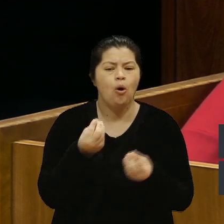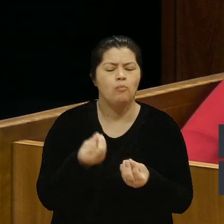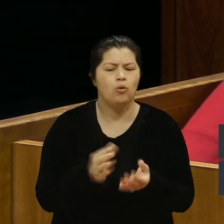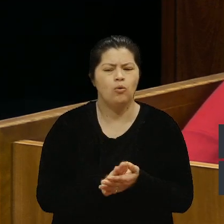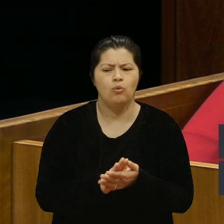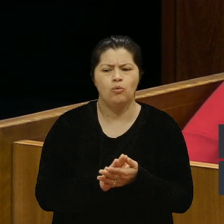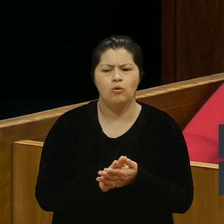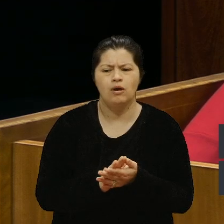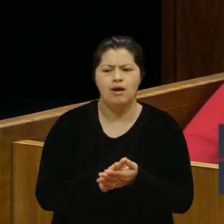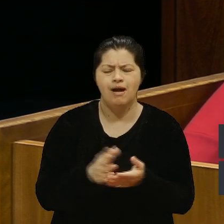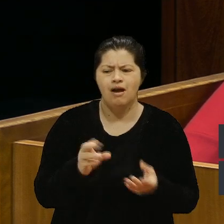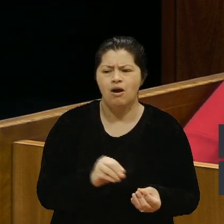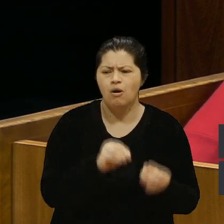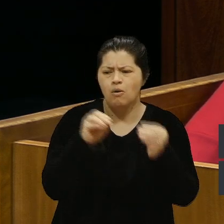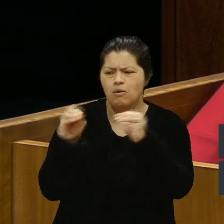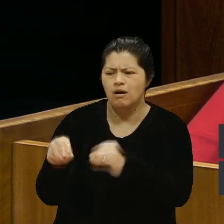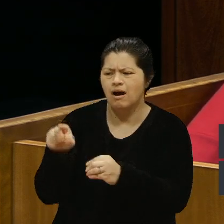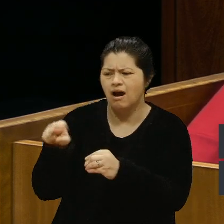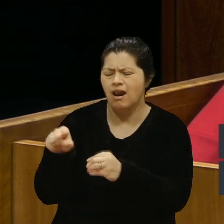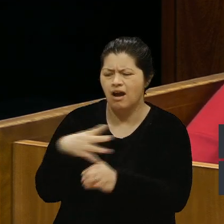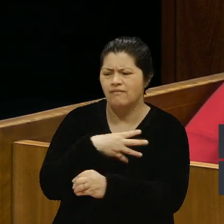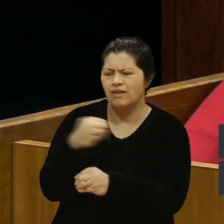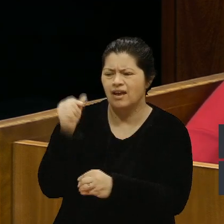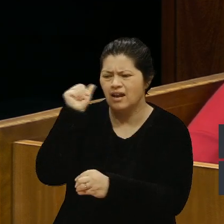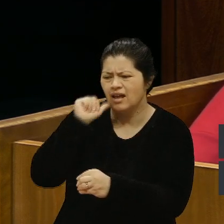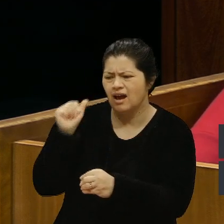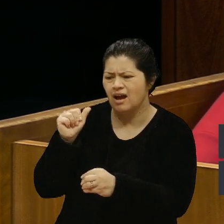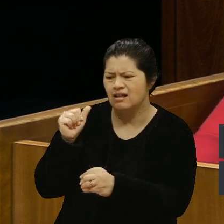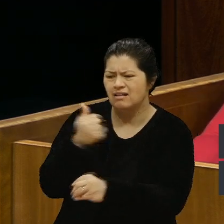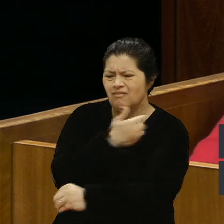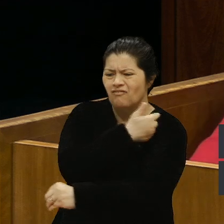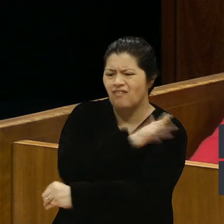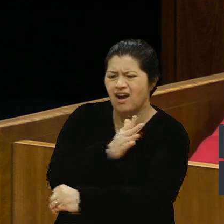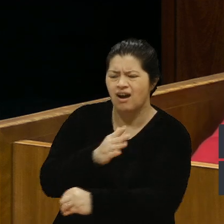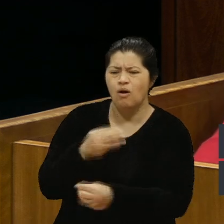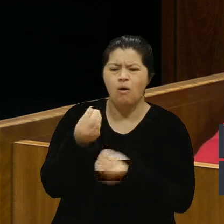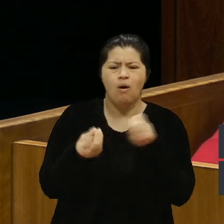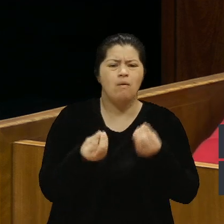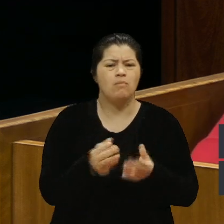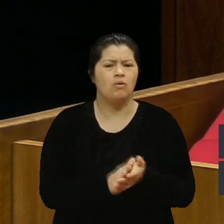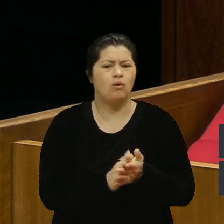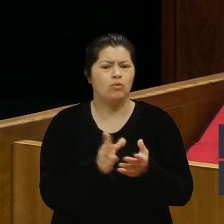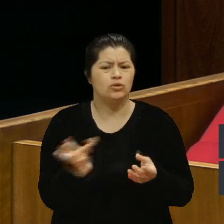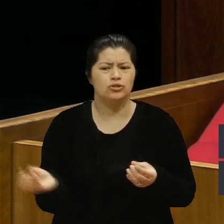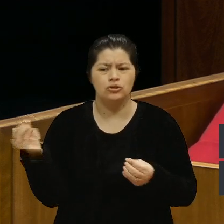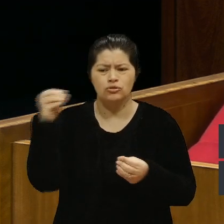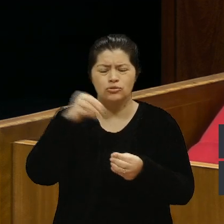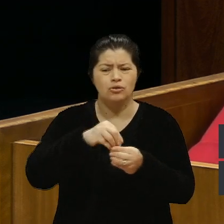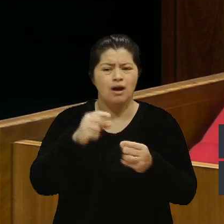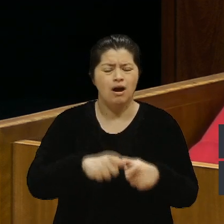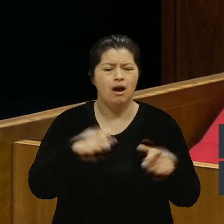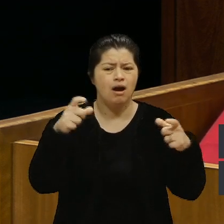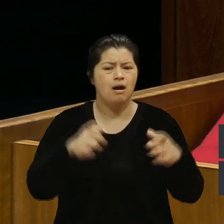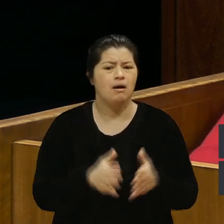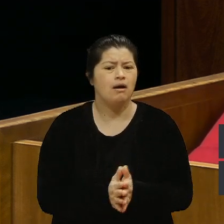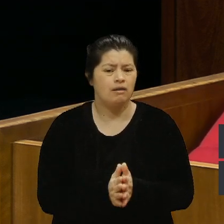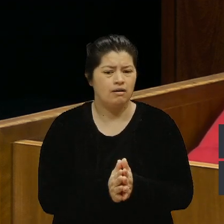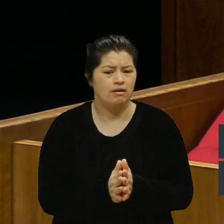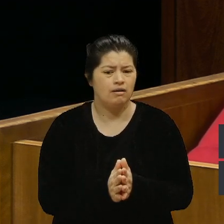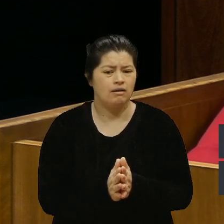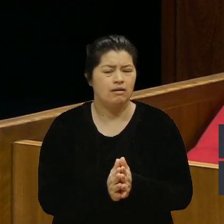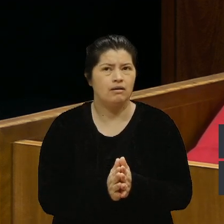por preconceito? Será que hoje a gente não conseguir agregar uma coisa maior na